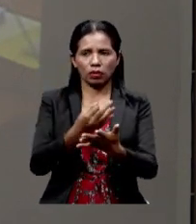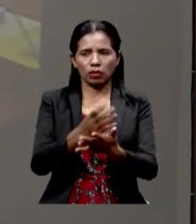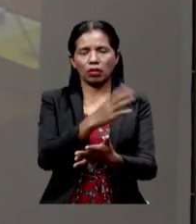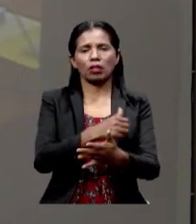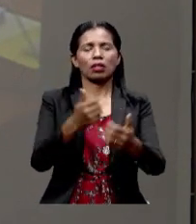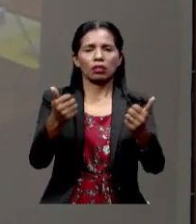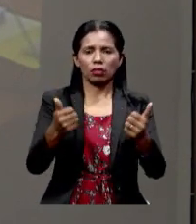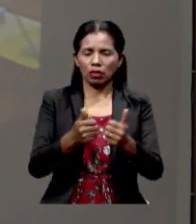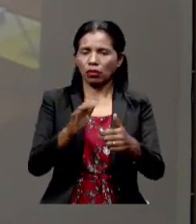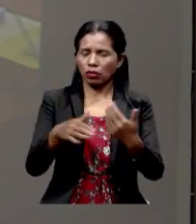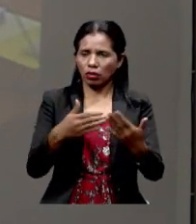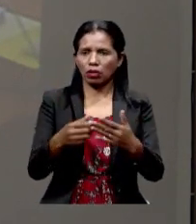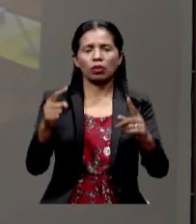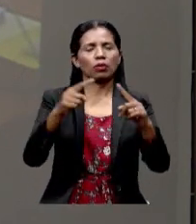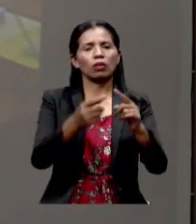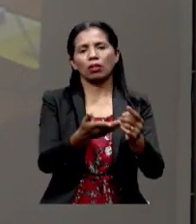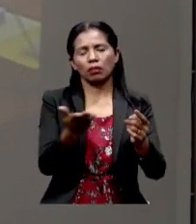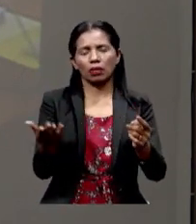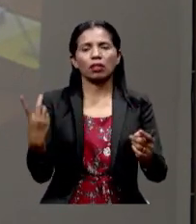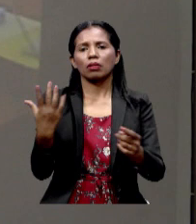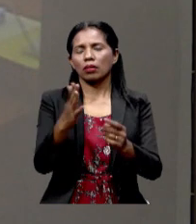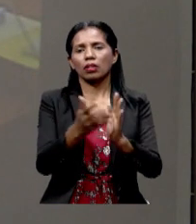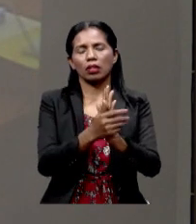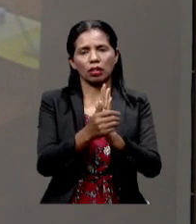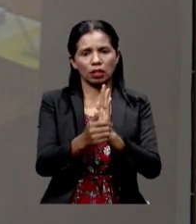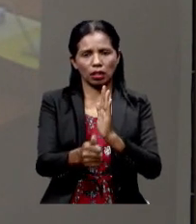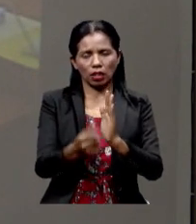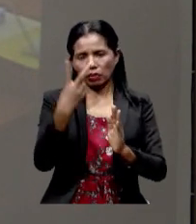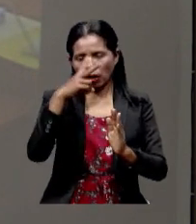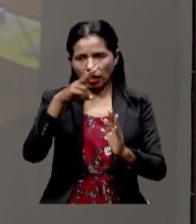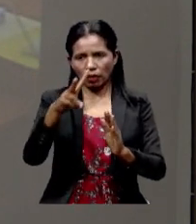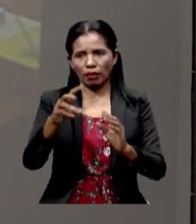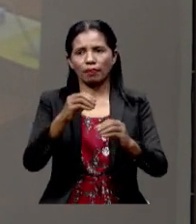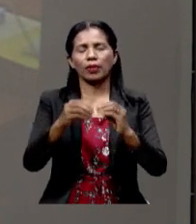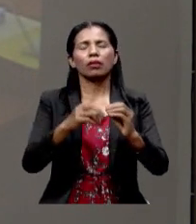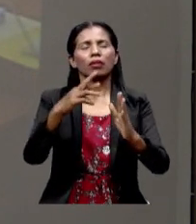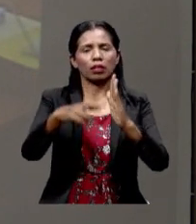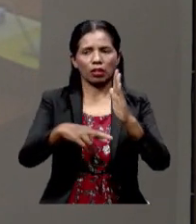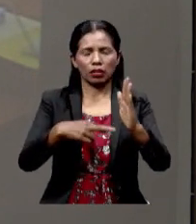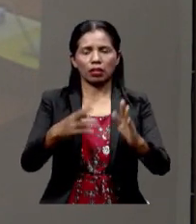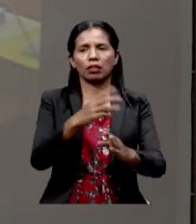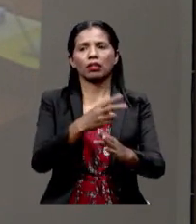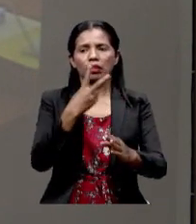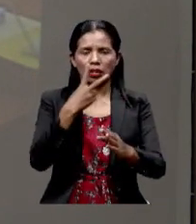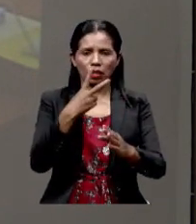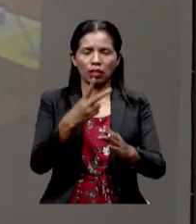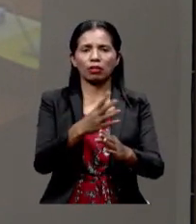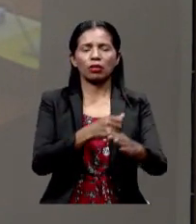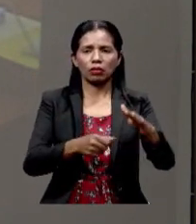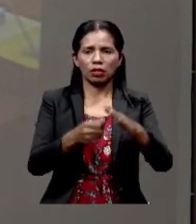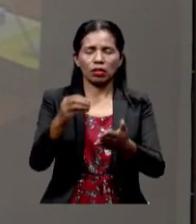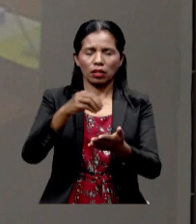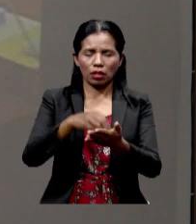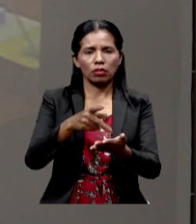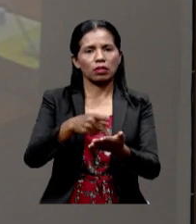autoridade aduaneira. Tô já nem beita botar nem capacidade a tu controlar circulação tabaco ilegal quando ita tal imposto sai uma caixa